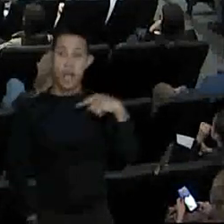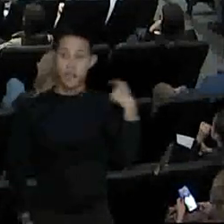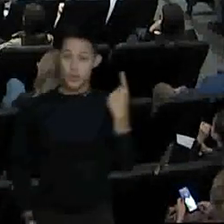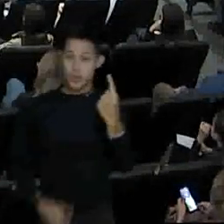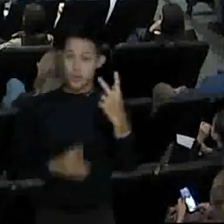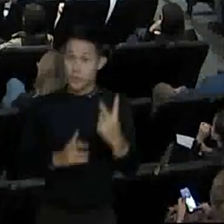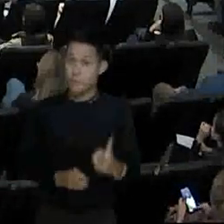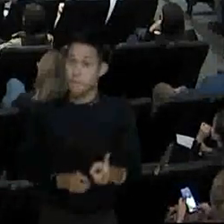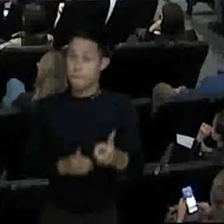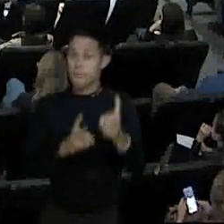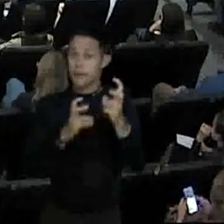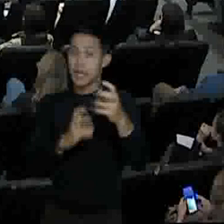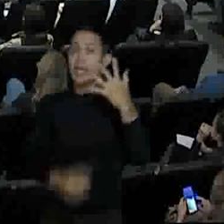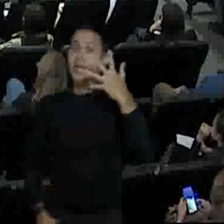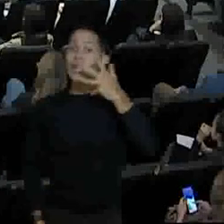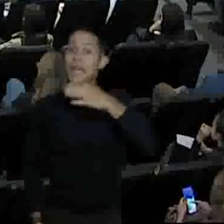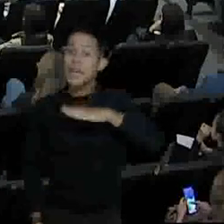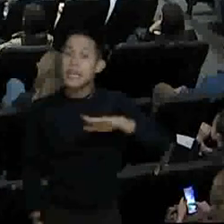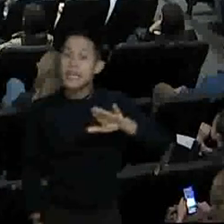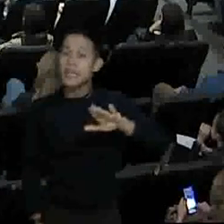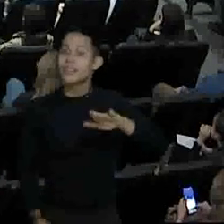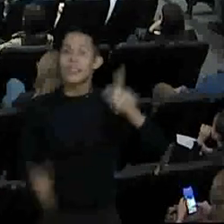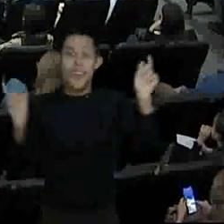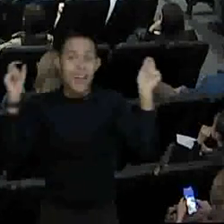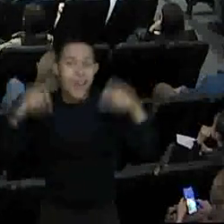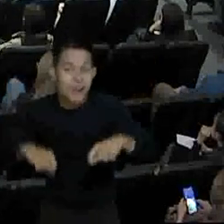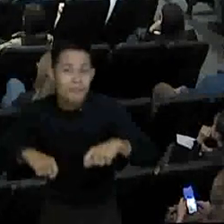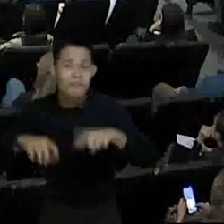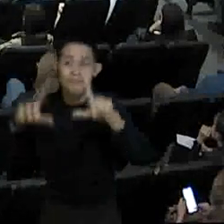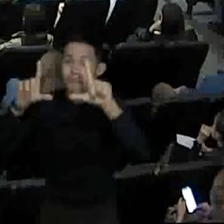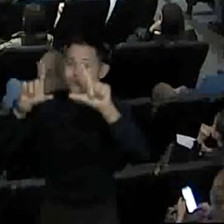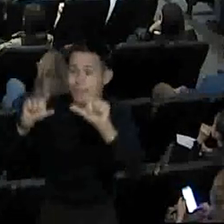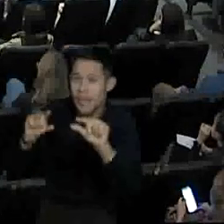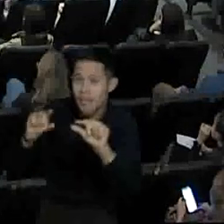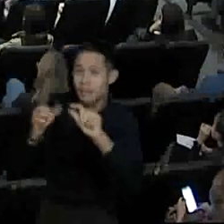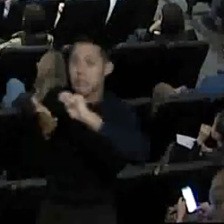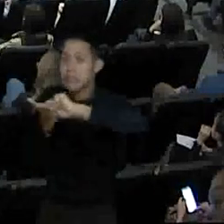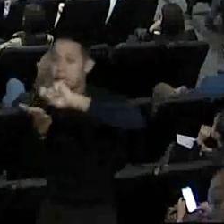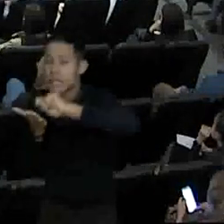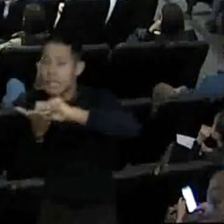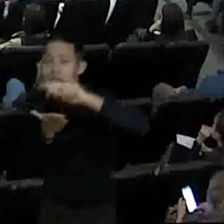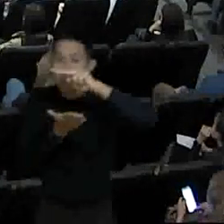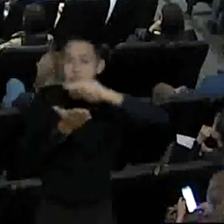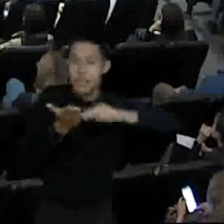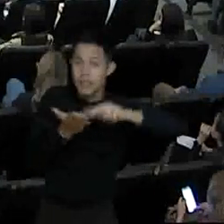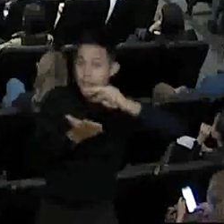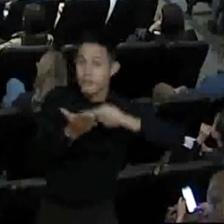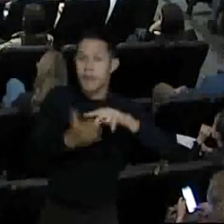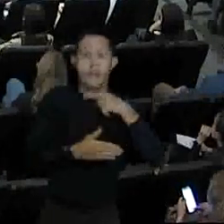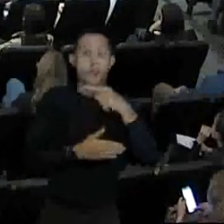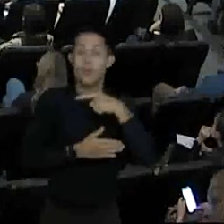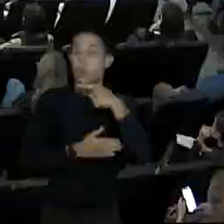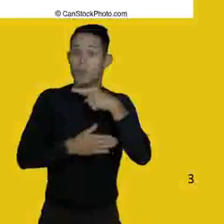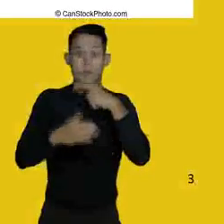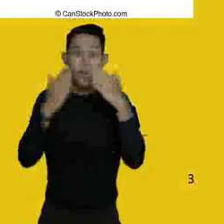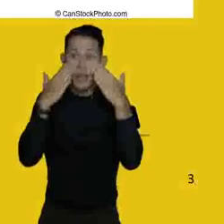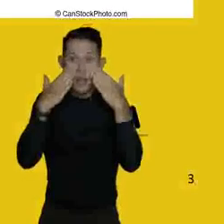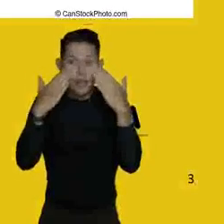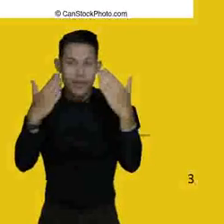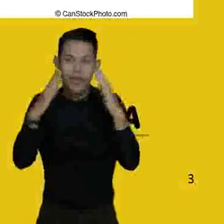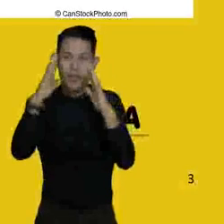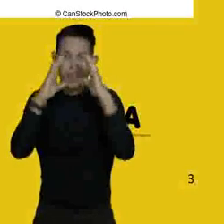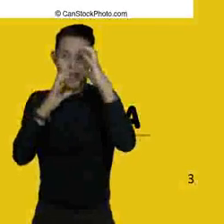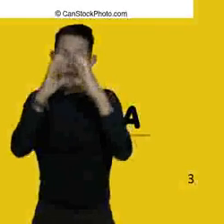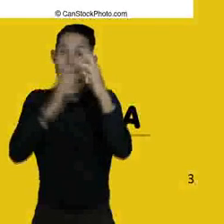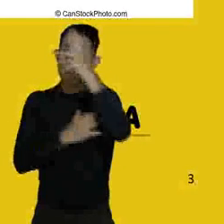criança que tem menos competência para ler e escrever as áreas não vão Acender como são as dos disléxicos e as que tem mais